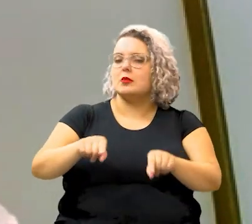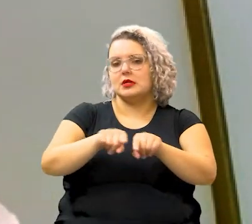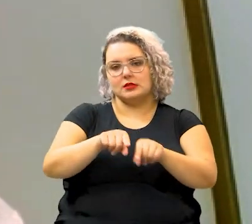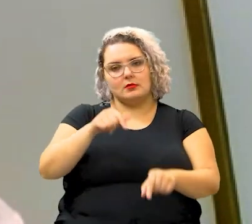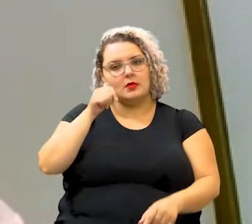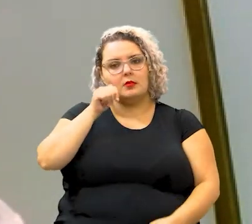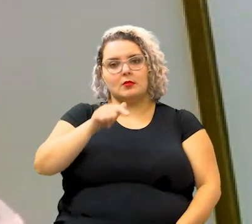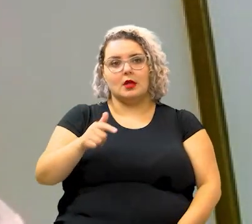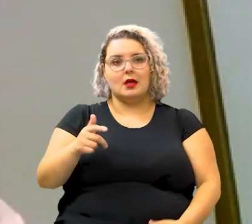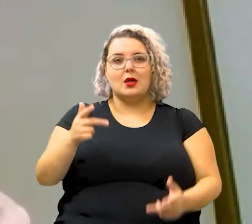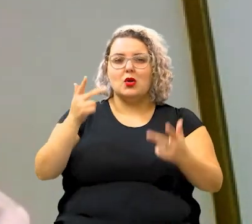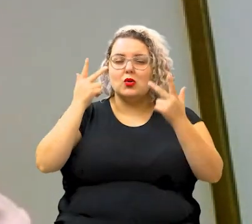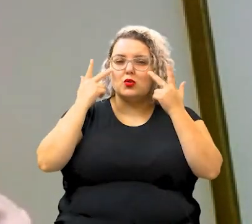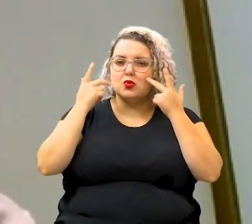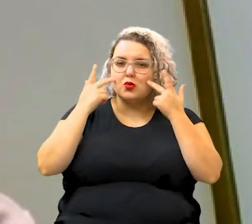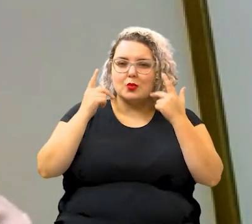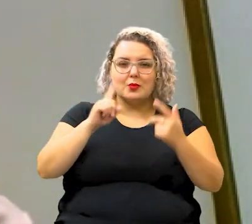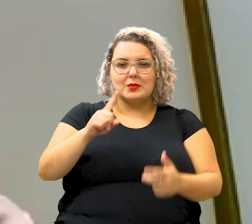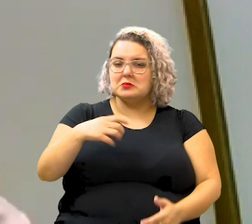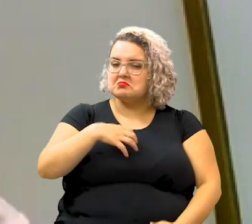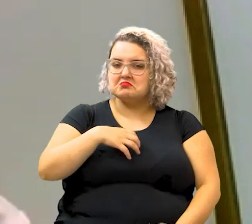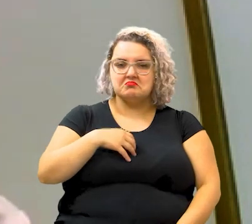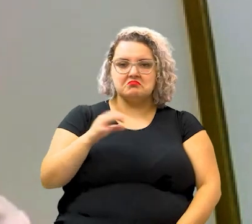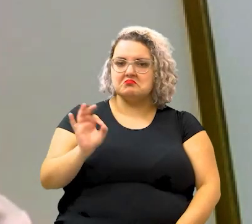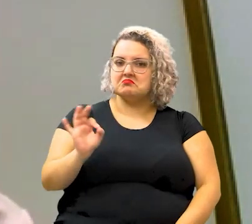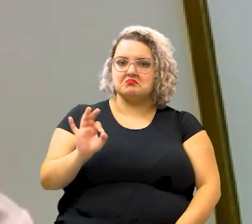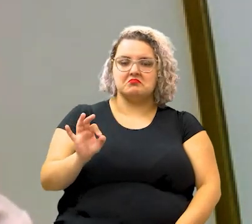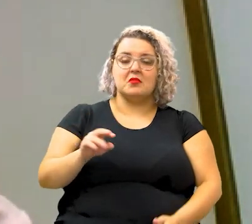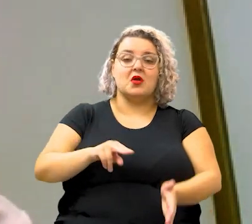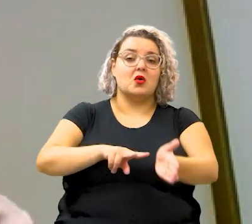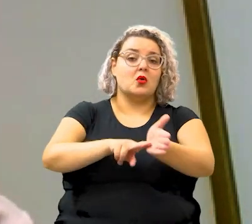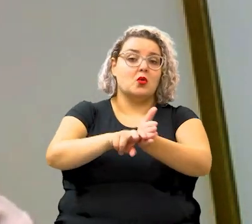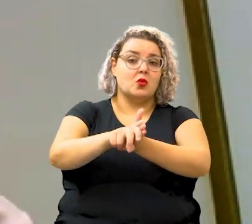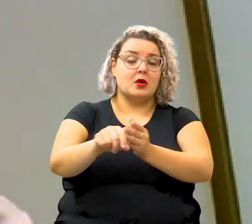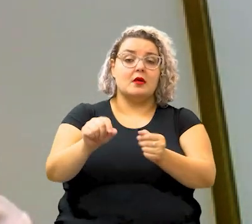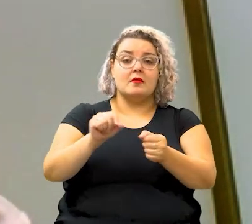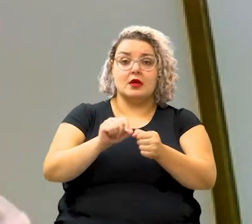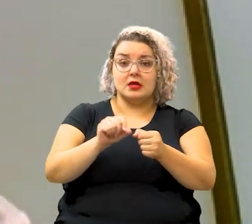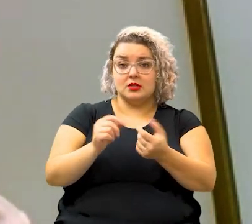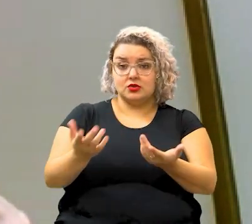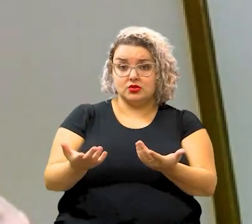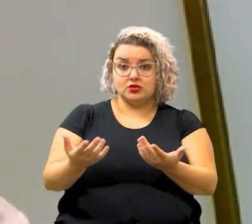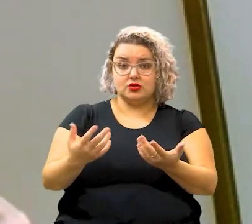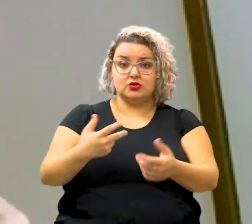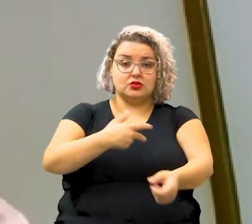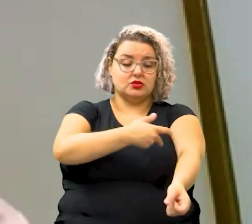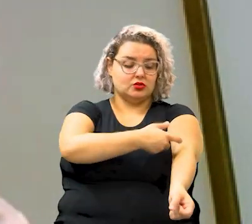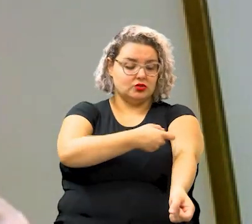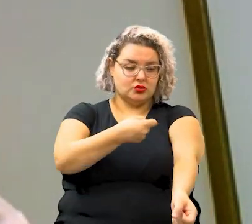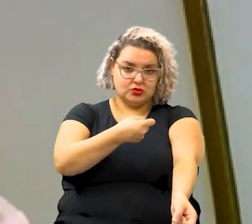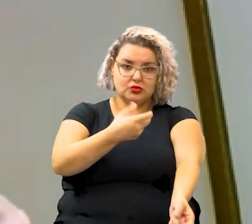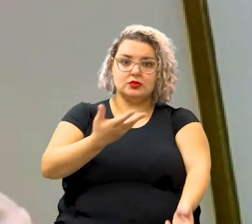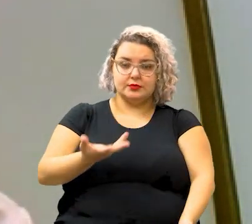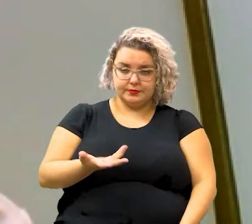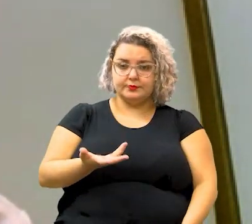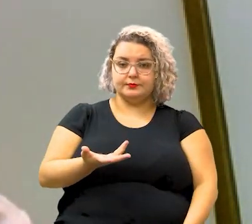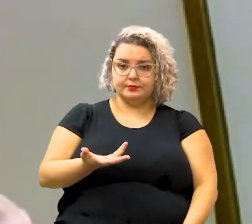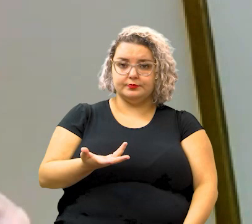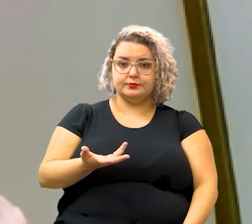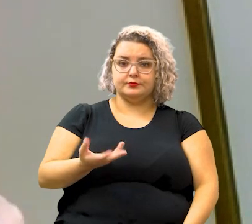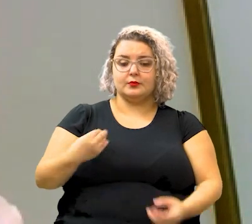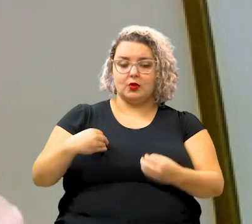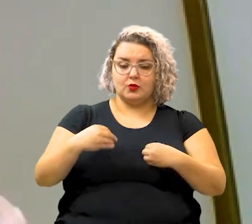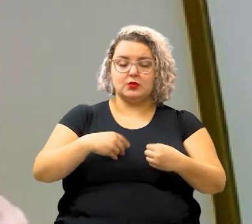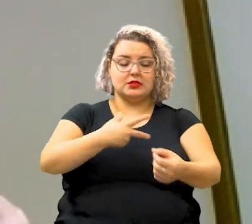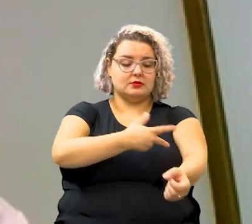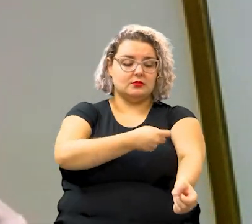mulheres, né? Normalmente ele não dá muito sintoma, o diagnóstico é feito através de exames de sangue. Então,